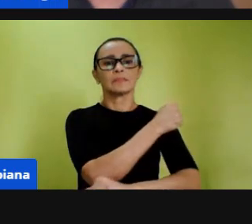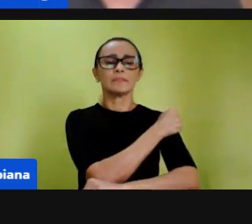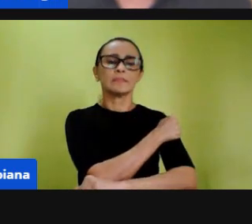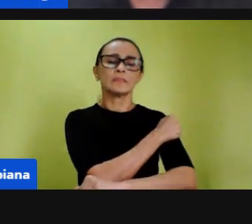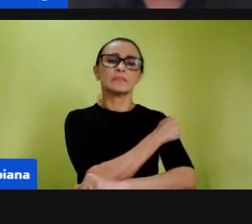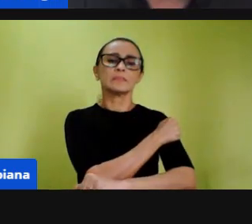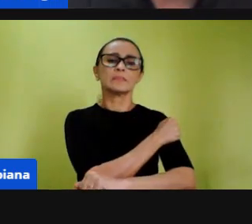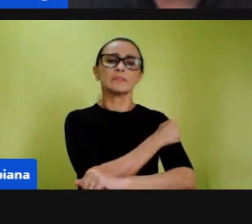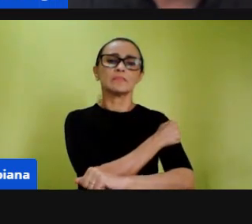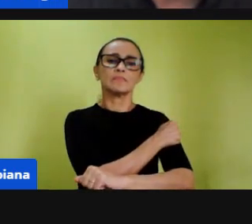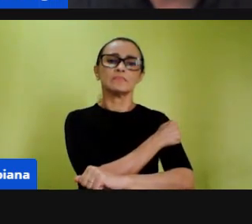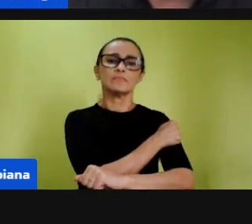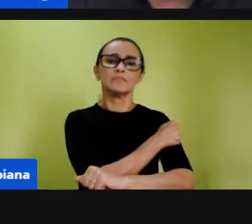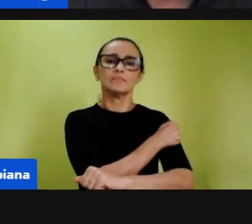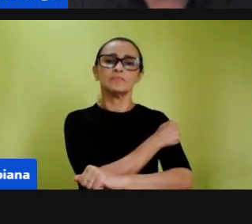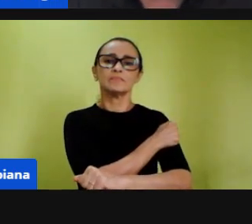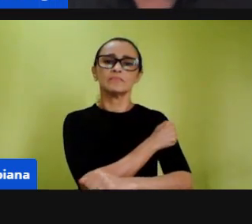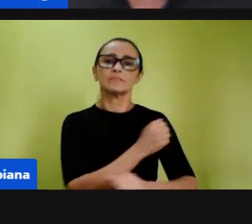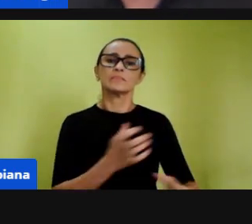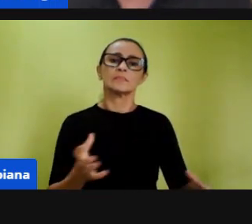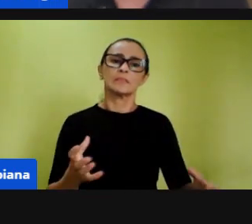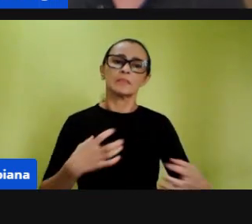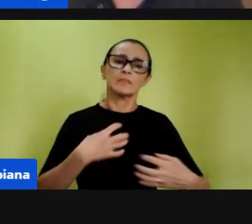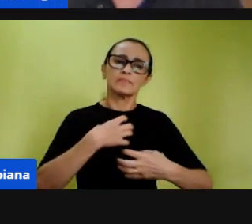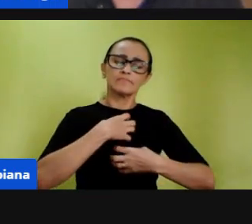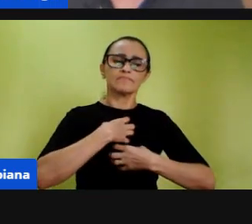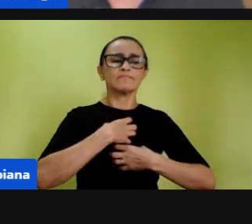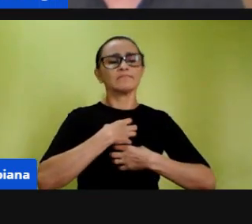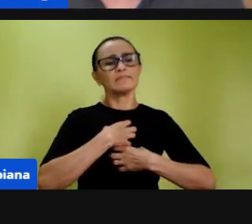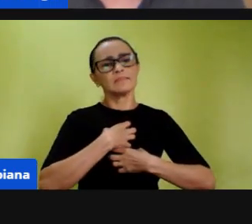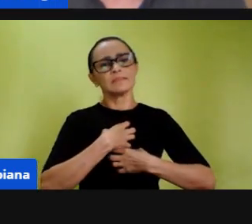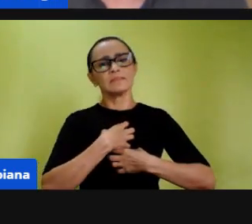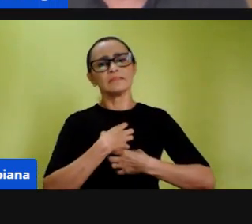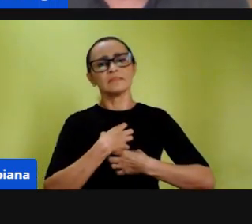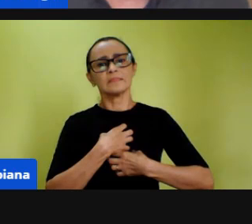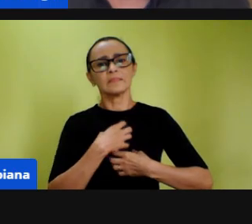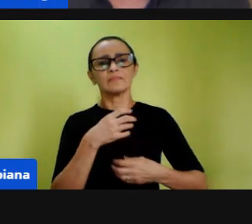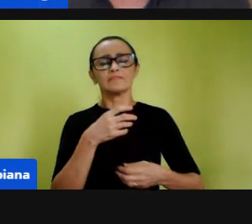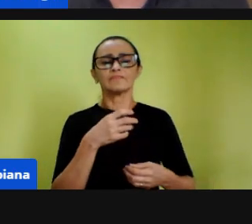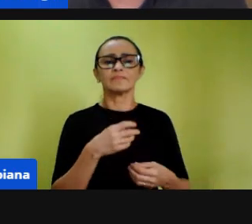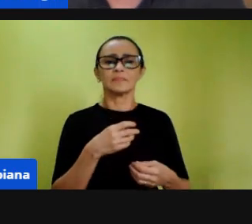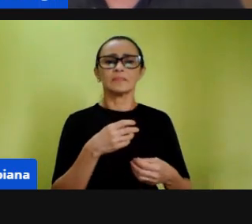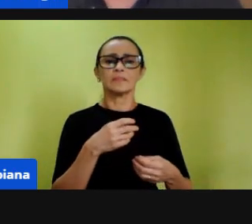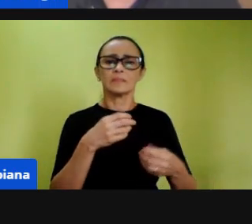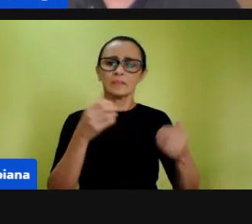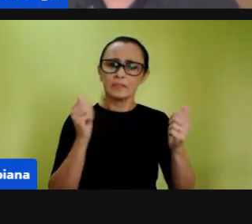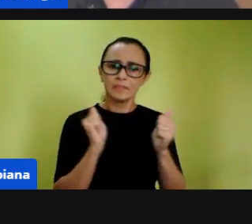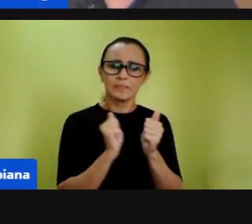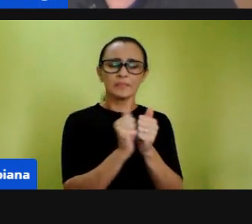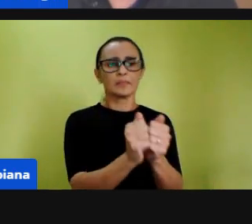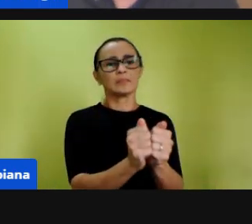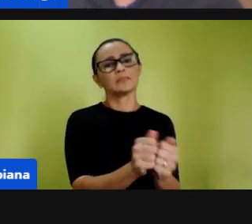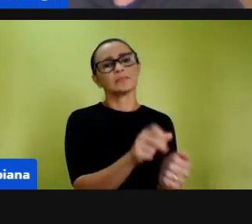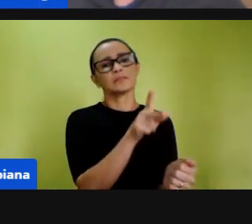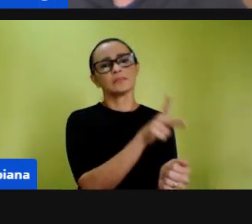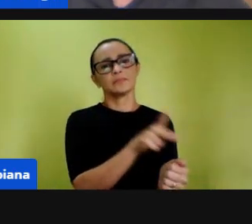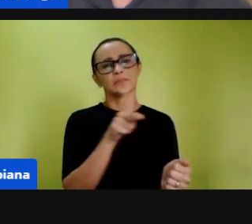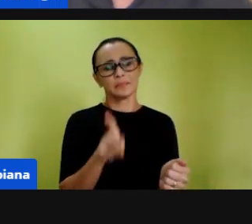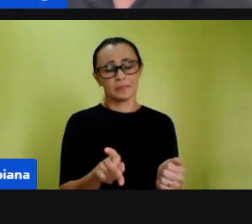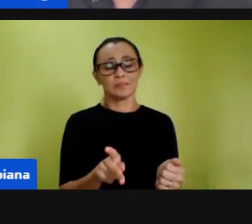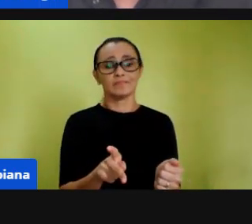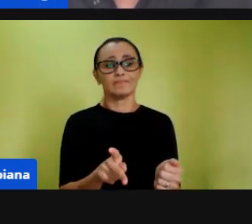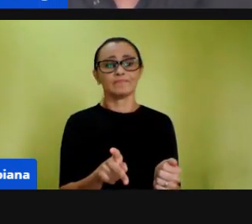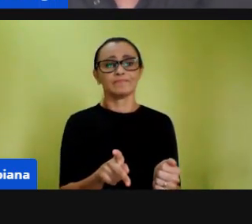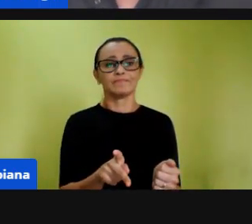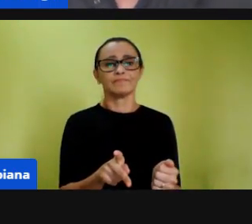sinta próximo, né, pelo menos no aspecto virtual, aí do seu professor, principalmente para